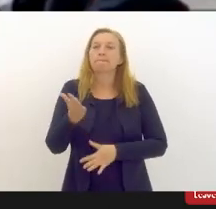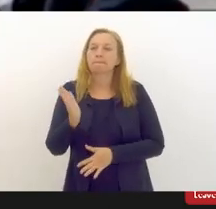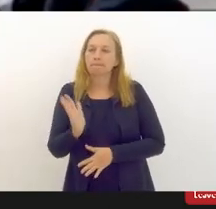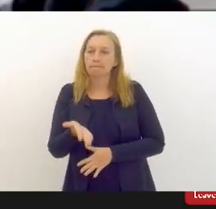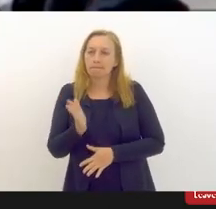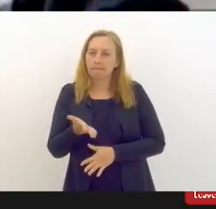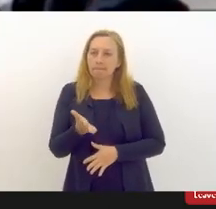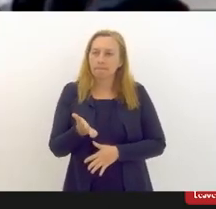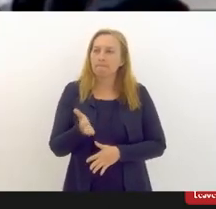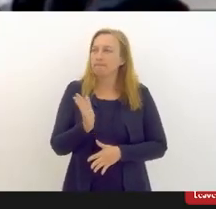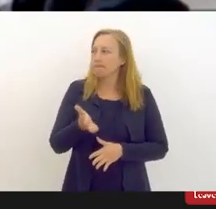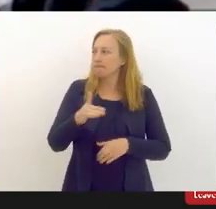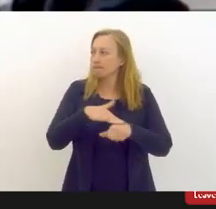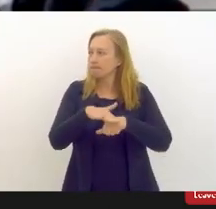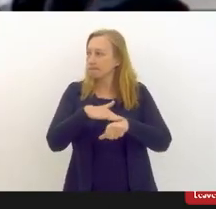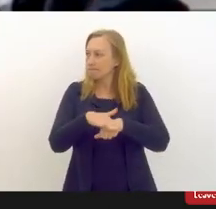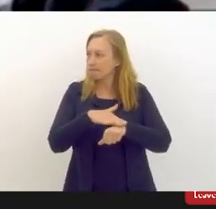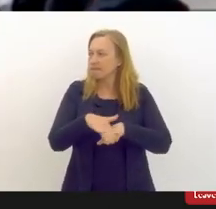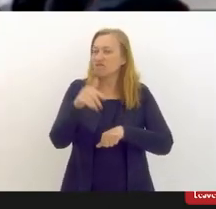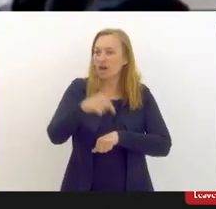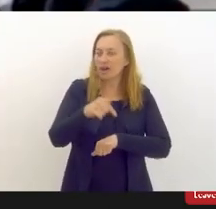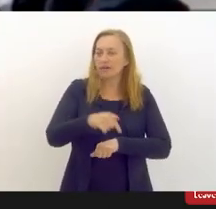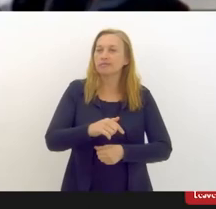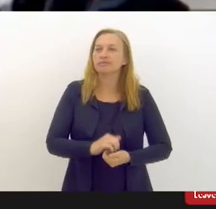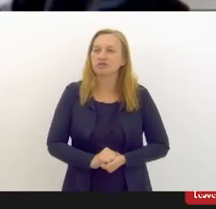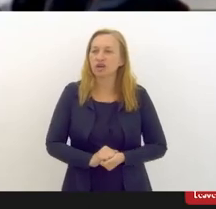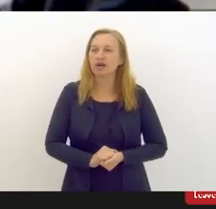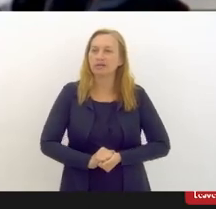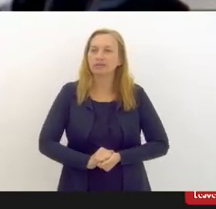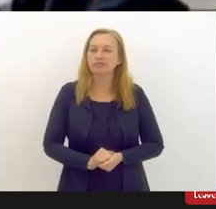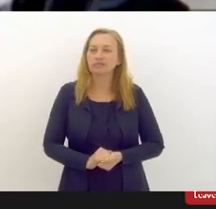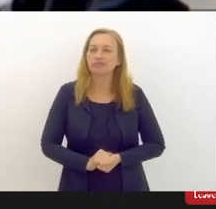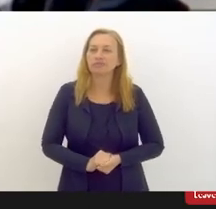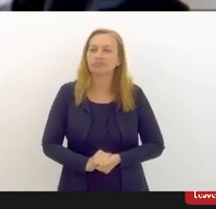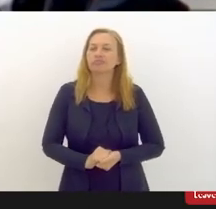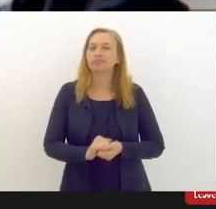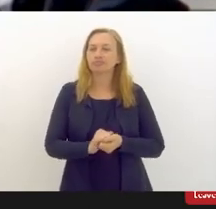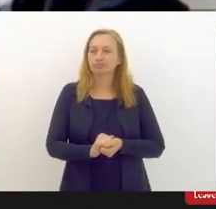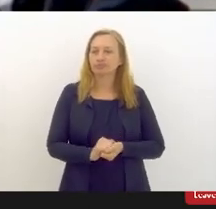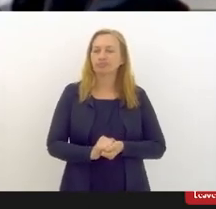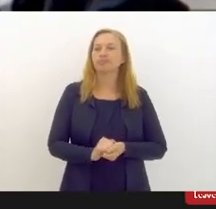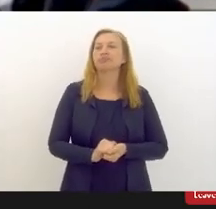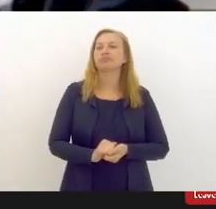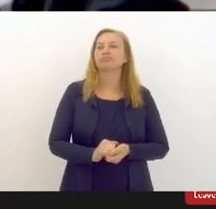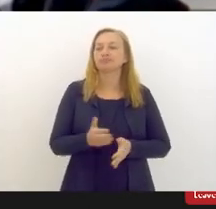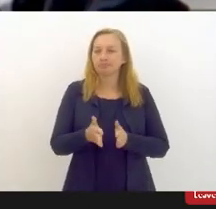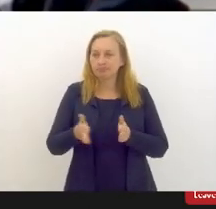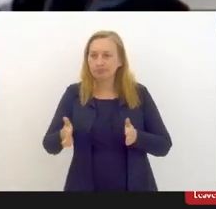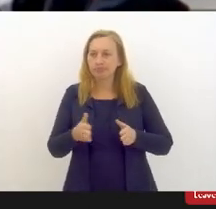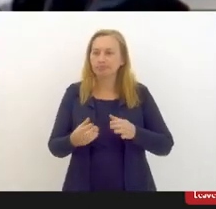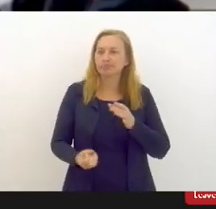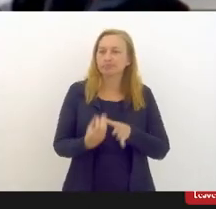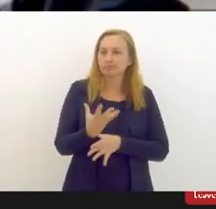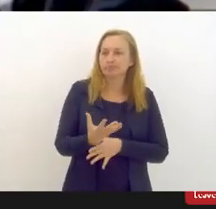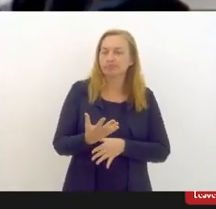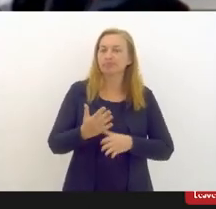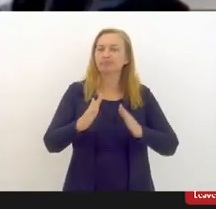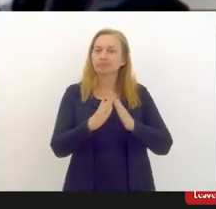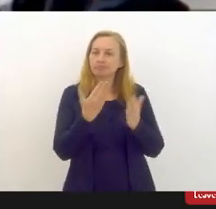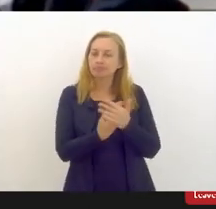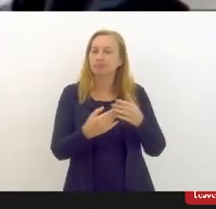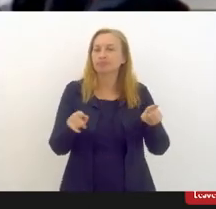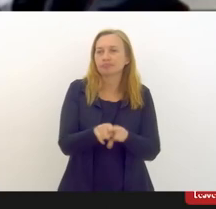coisa que a gente tinha conversado aqui na nossa reunião, né? Não é possível realizar o processo consultivo, porque os conselhos escolares